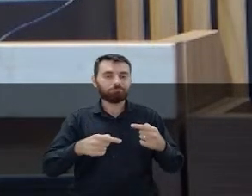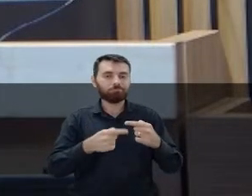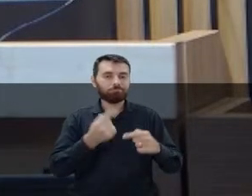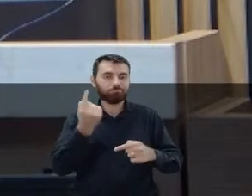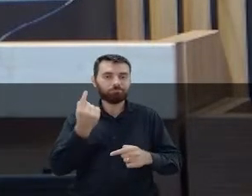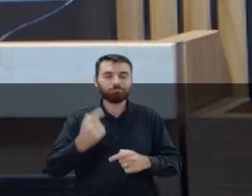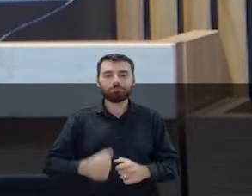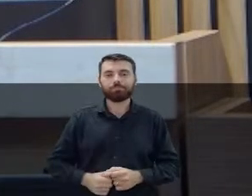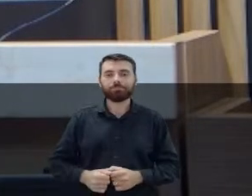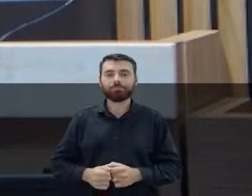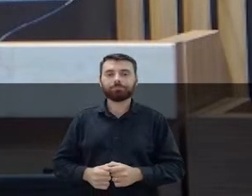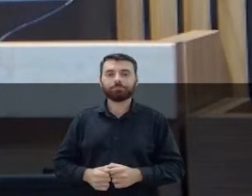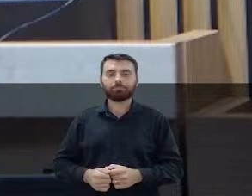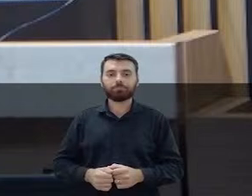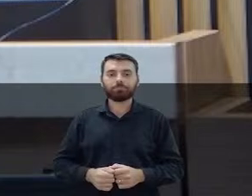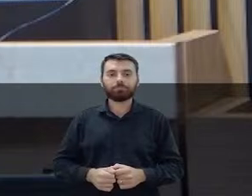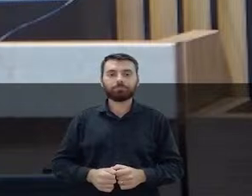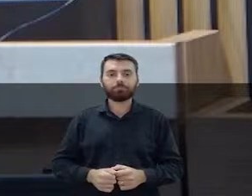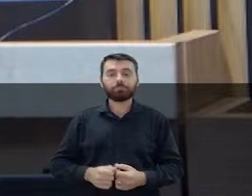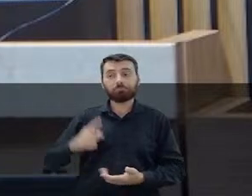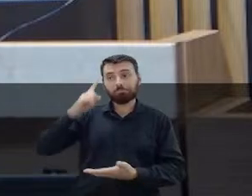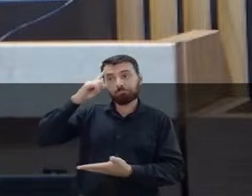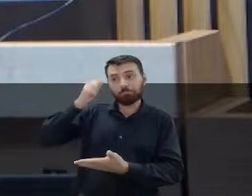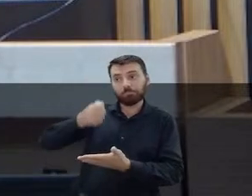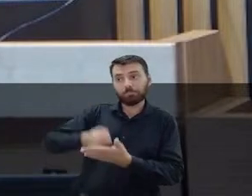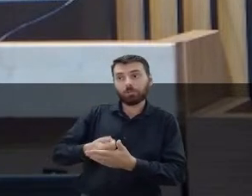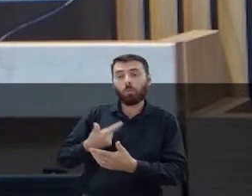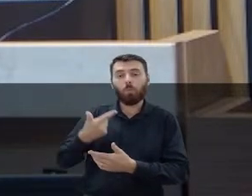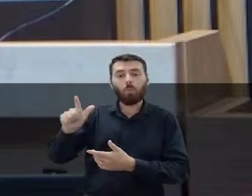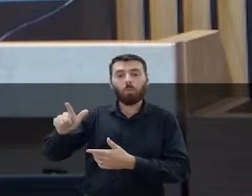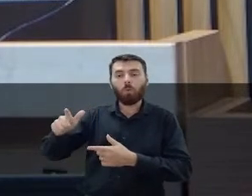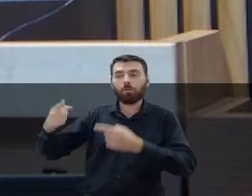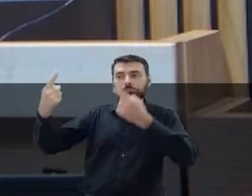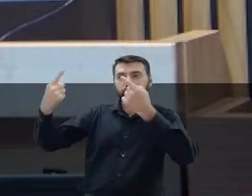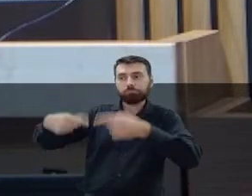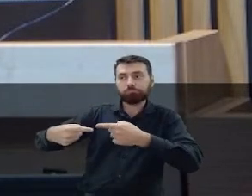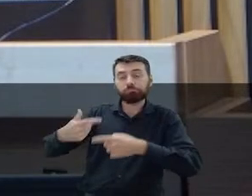Uma vez que não houve decisão em sentido contrário na sentença atacada.